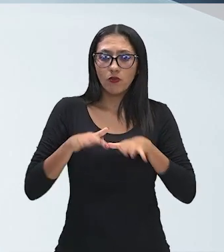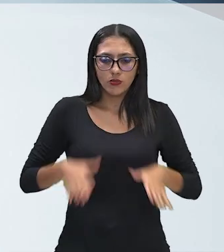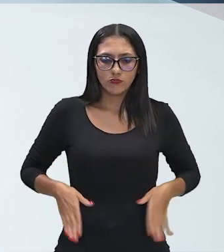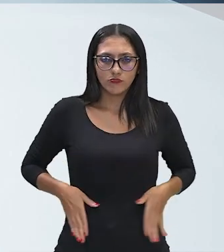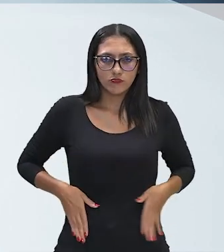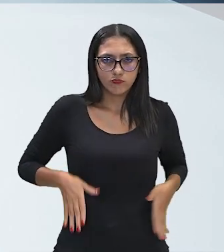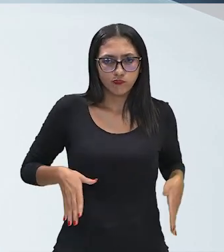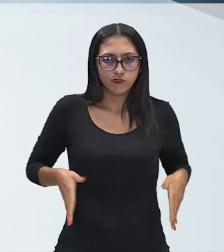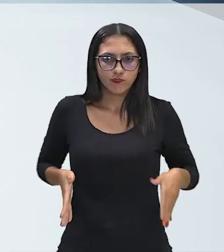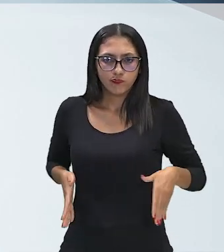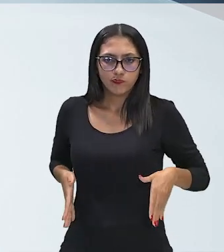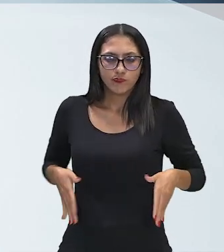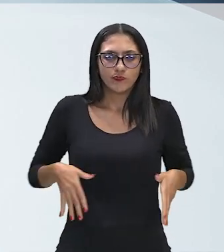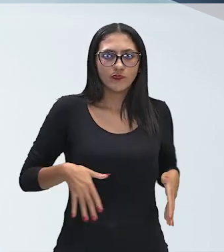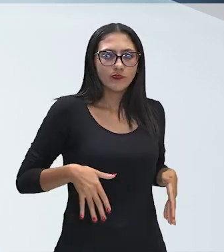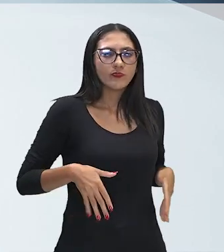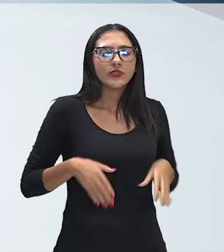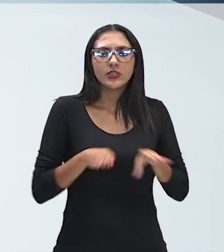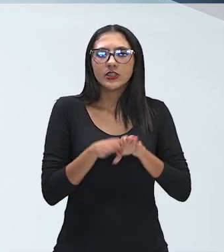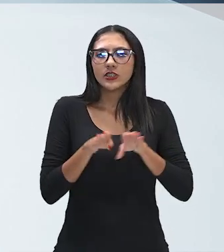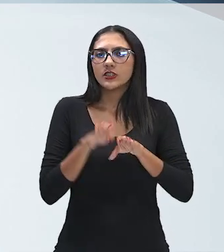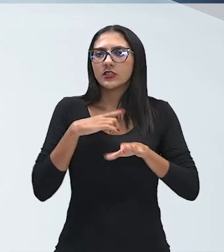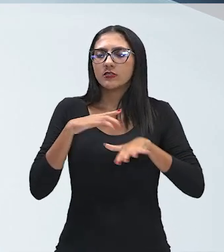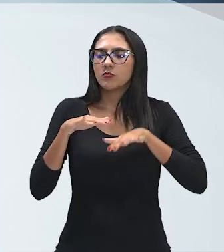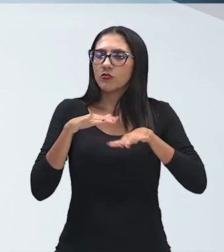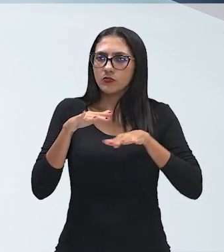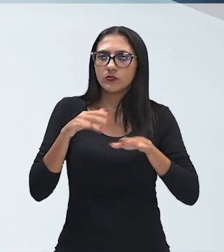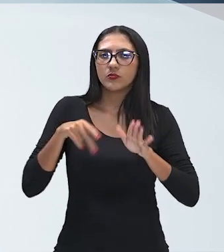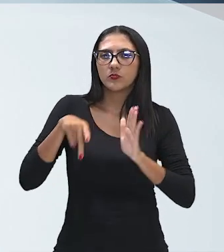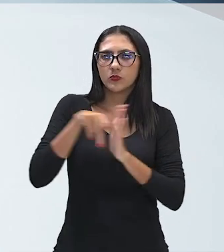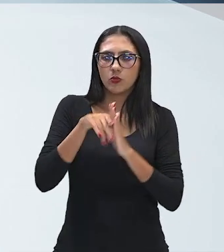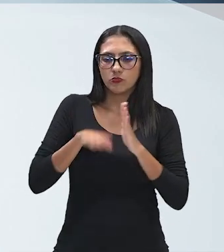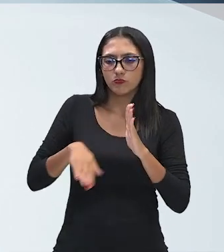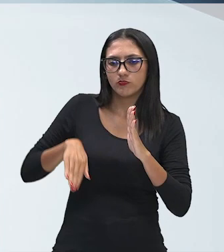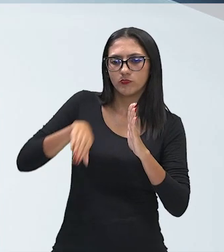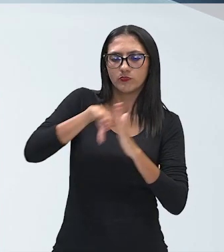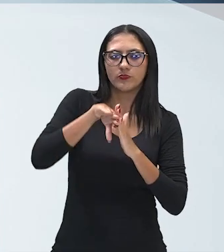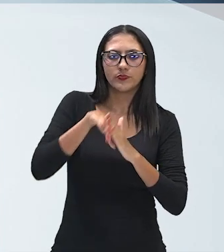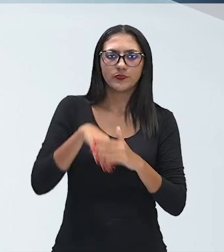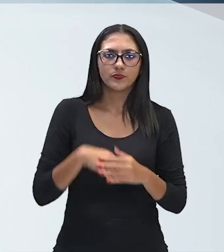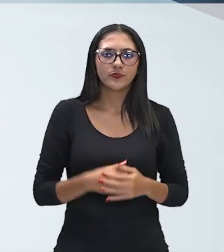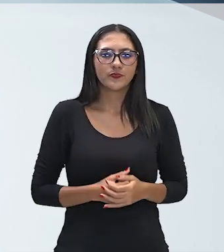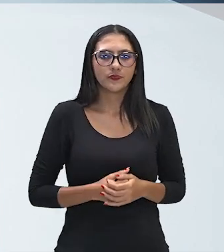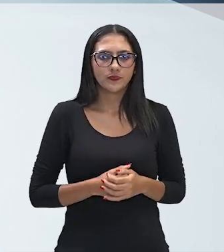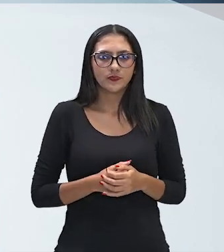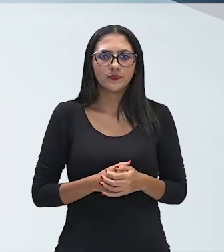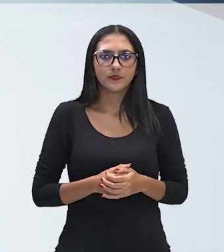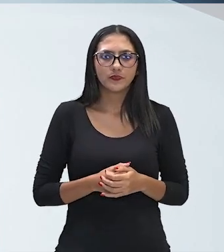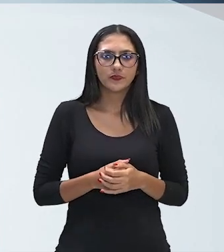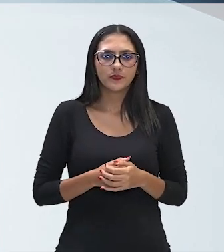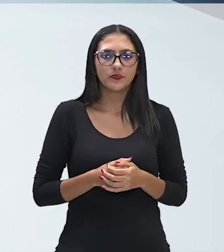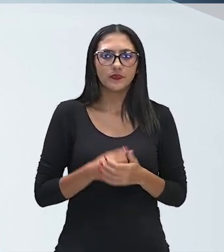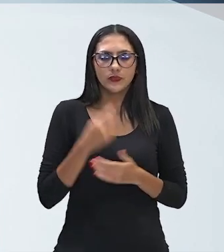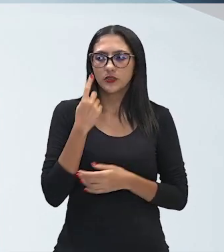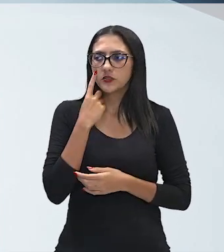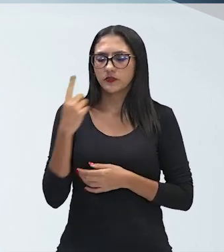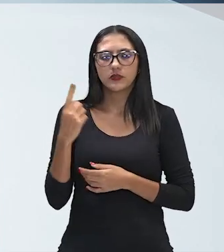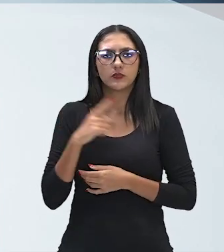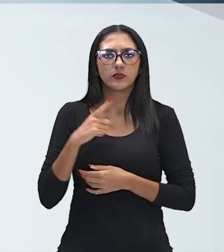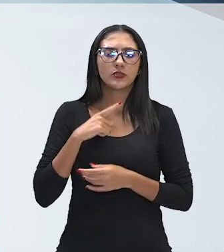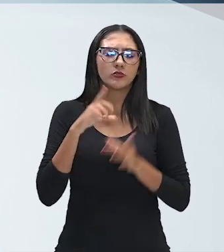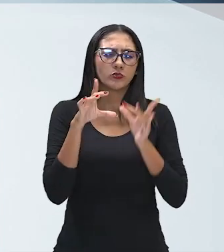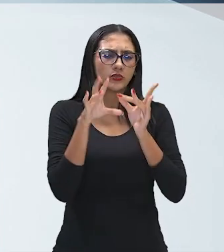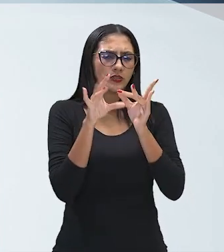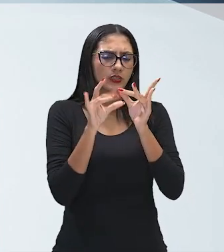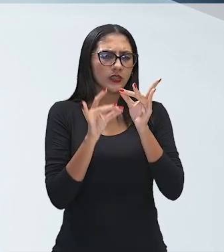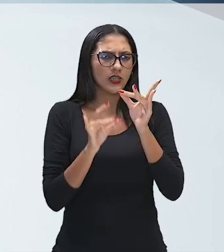já visualizar isso melhor. E aqui na nossa cartela tem a descrição, né, de cada uma desses golpes e dessas técnicas,